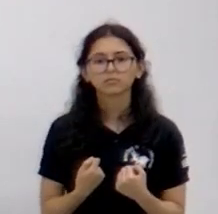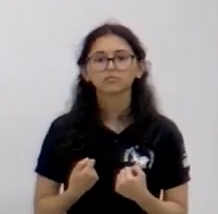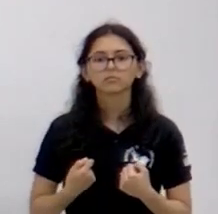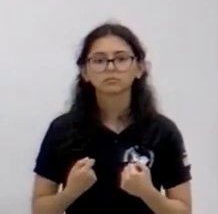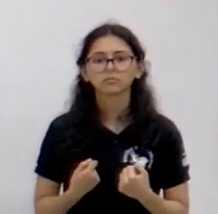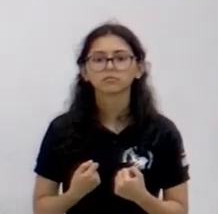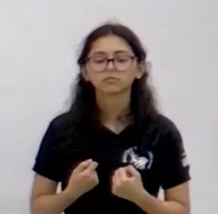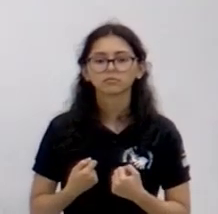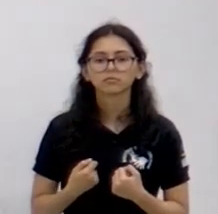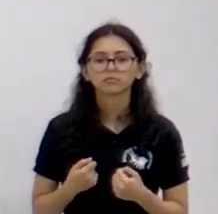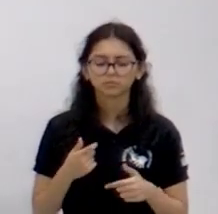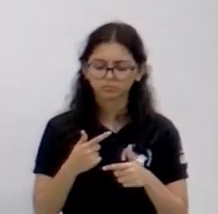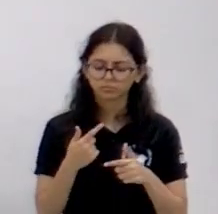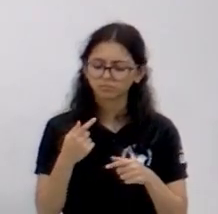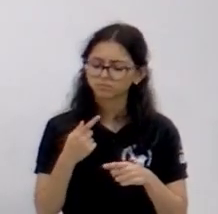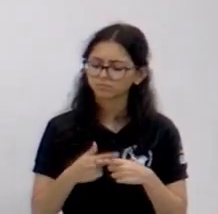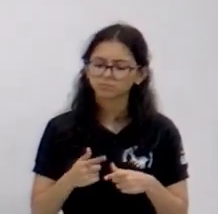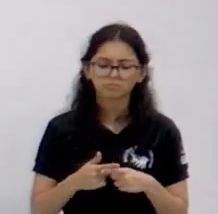porta.